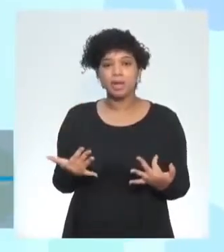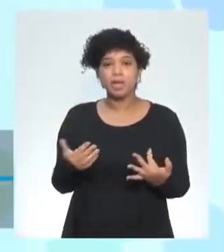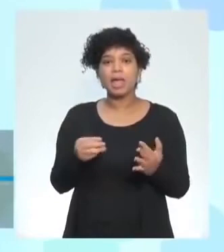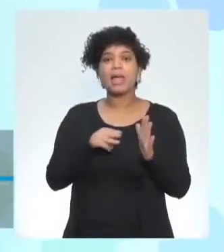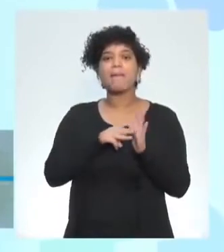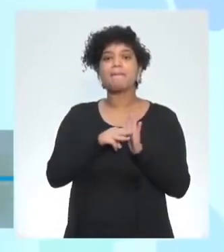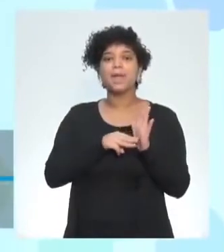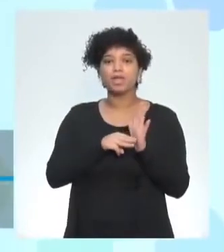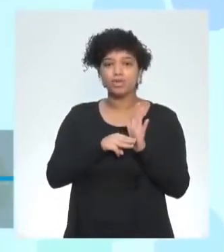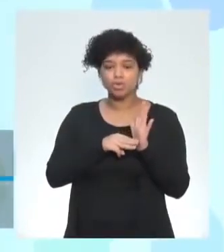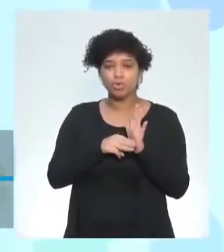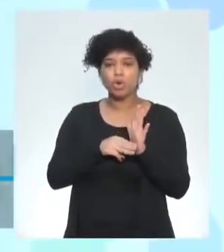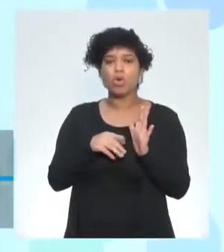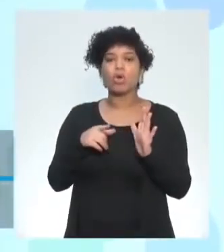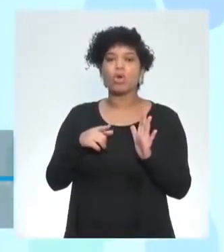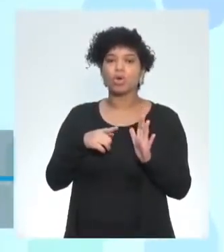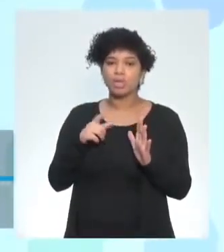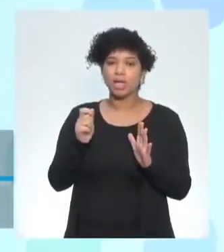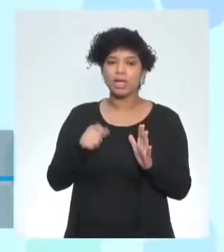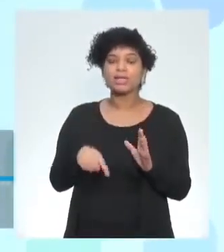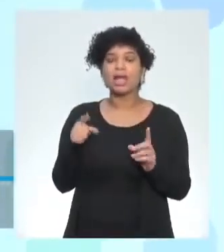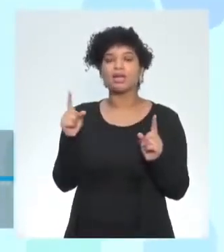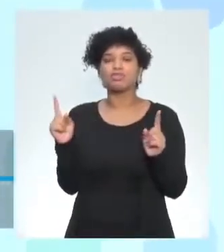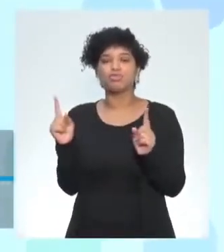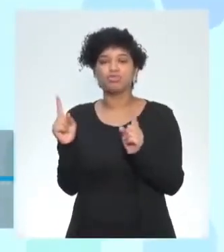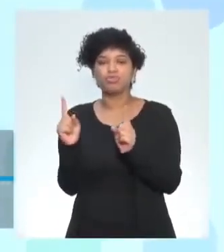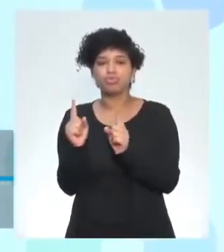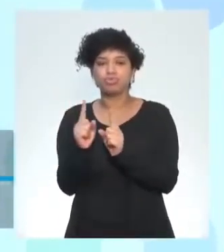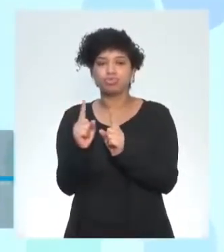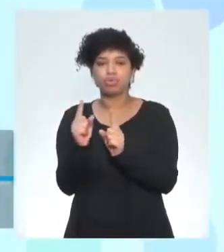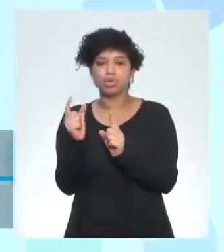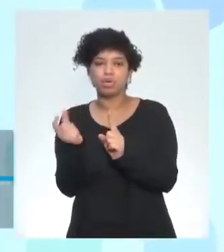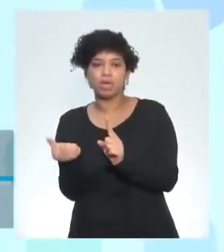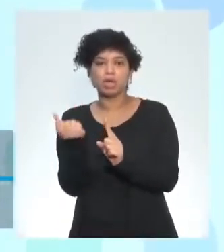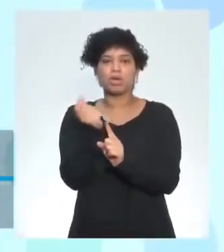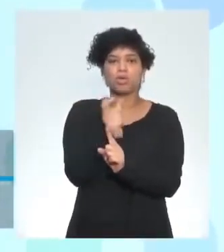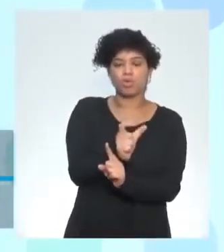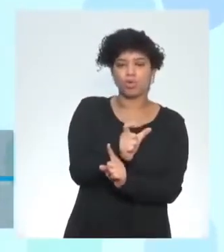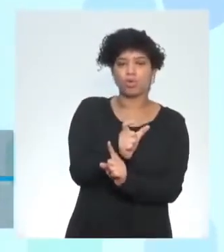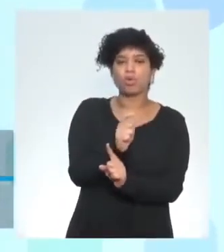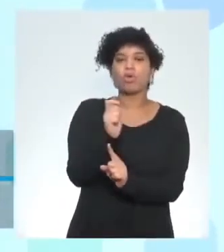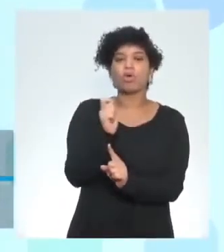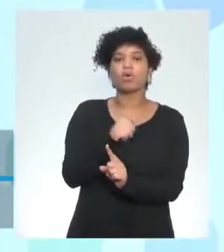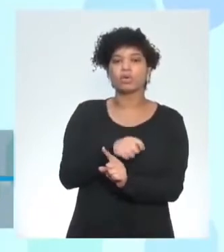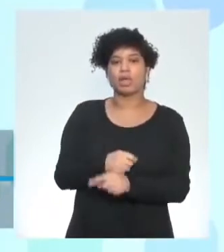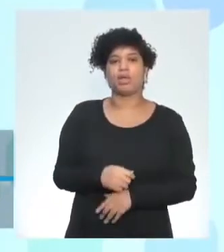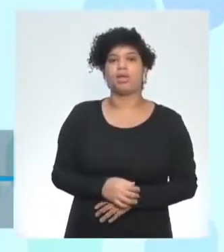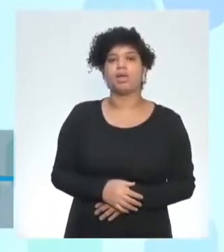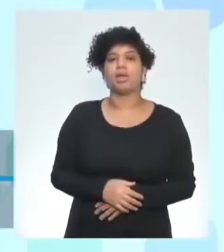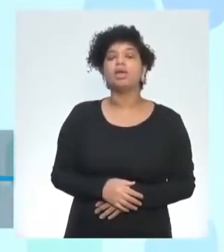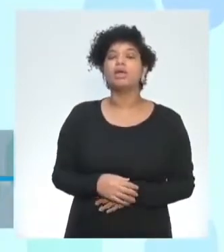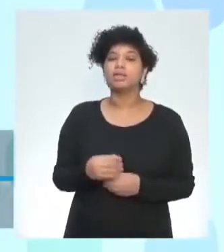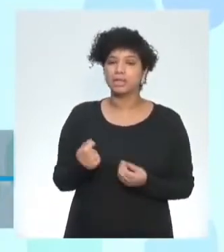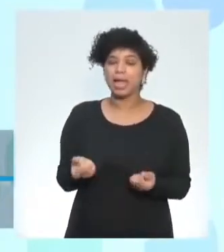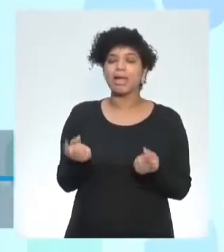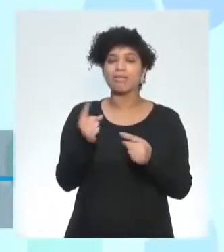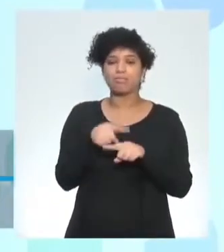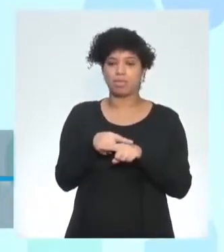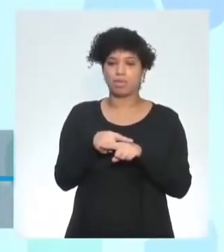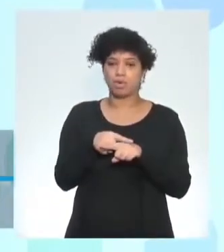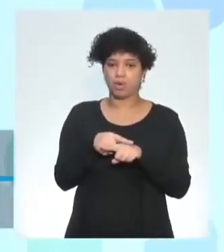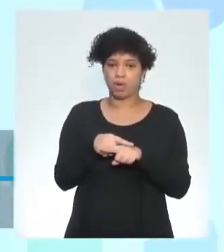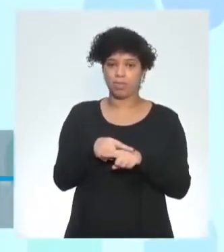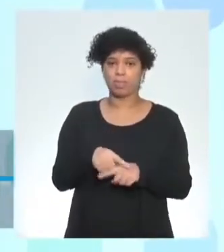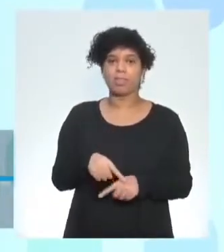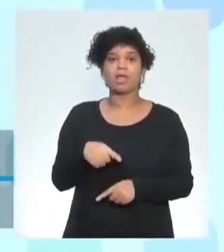né, de reduzir um termo de um lado da equação e resgatar, né, restaurar do outro lado qual operação inversa.